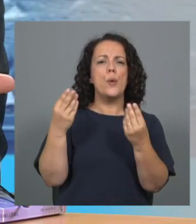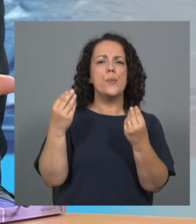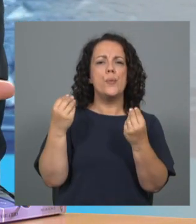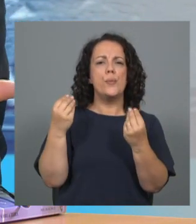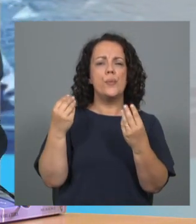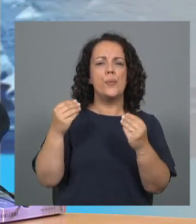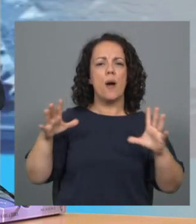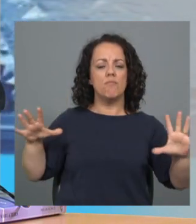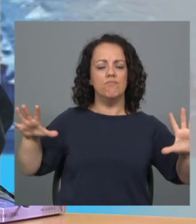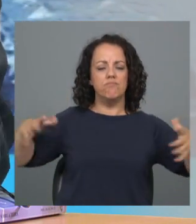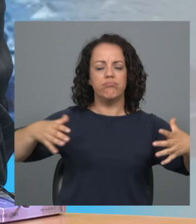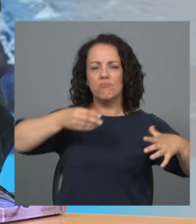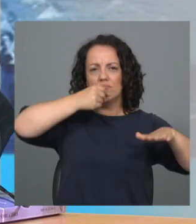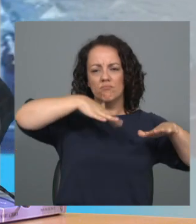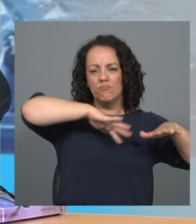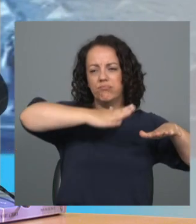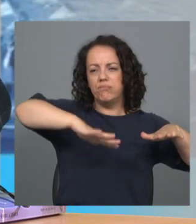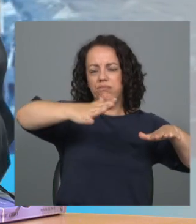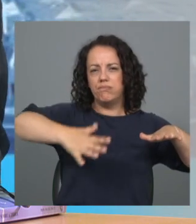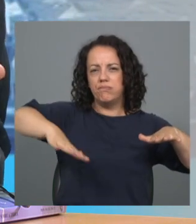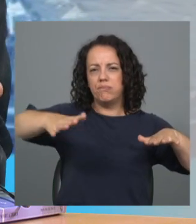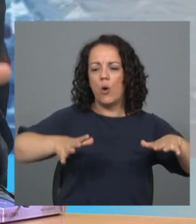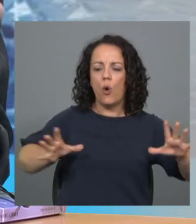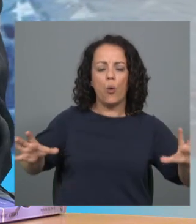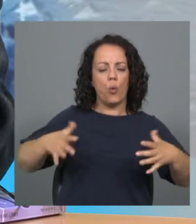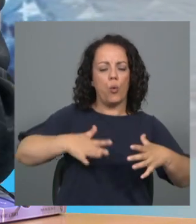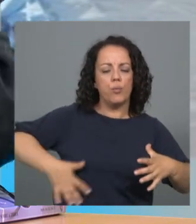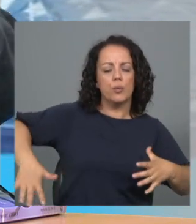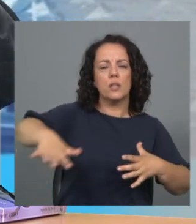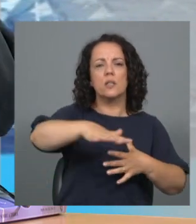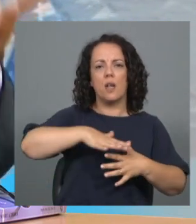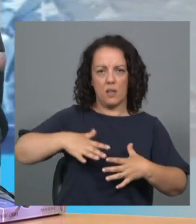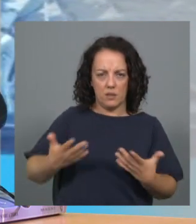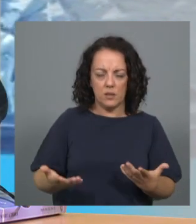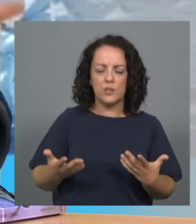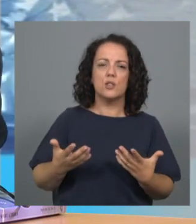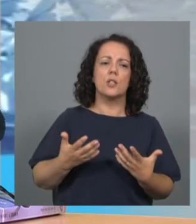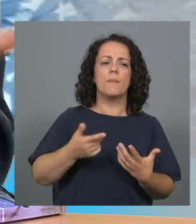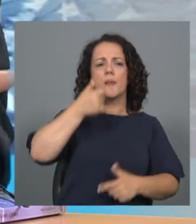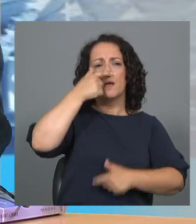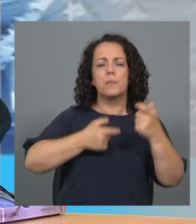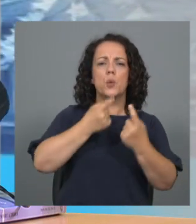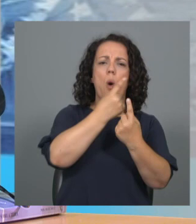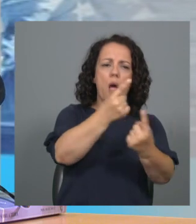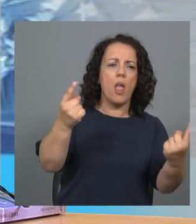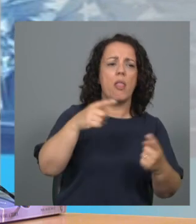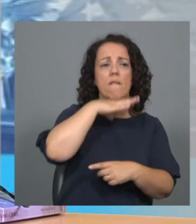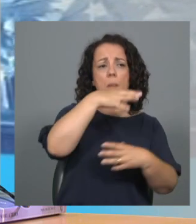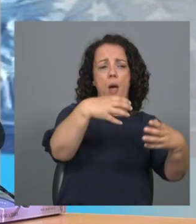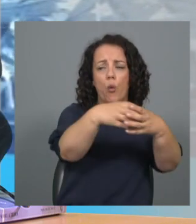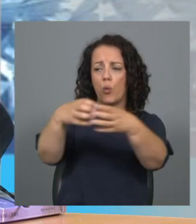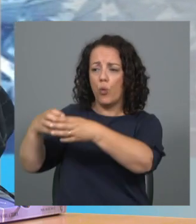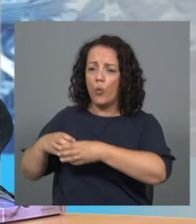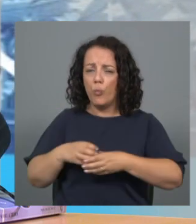coletivas, eram eiras coletivas das comunidades, e onde cada pessoa, cada família, cada